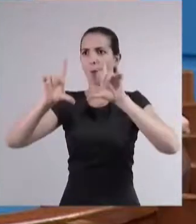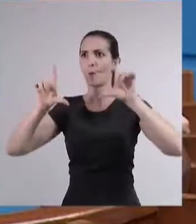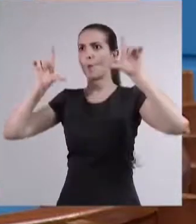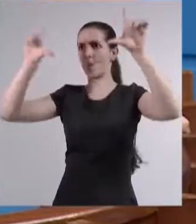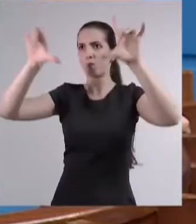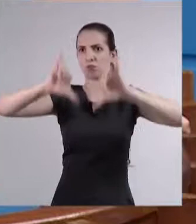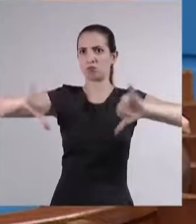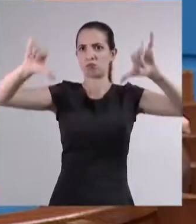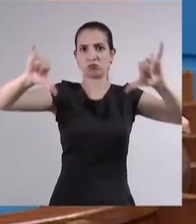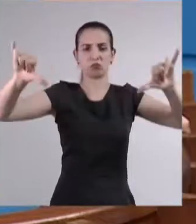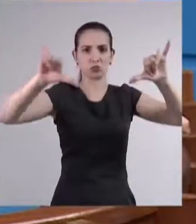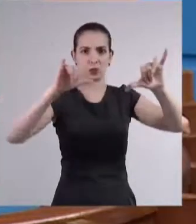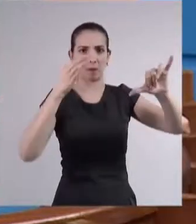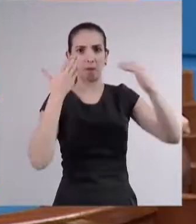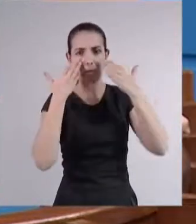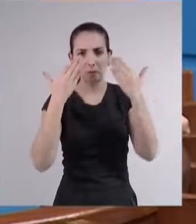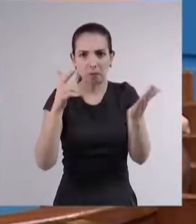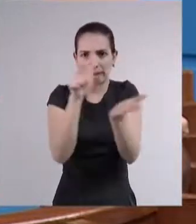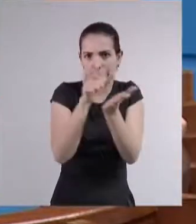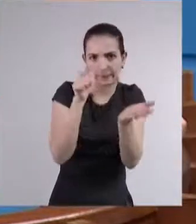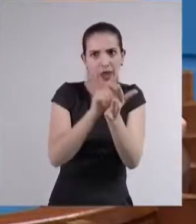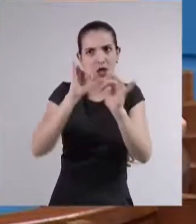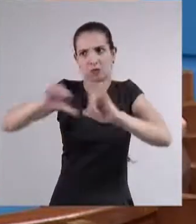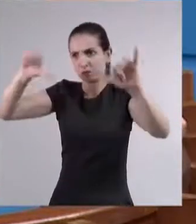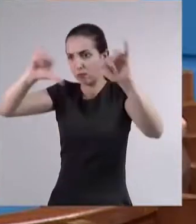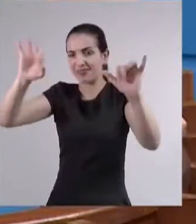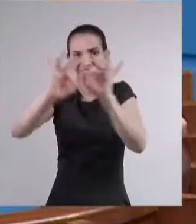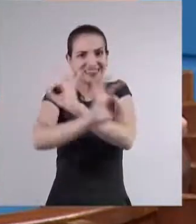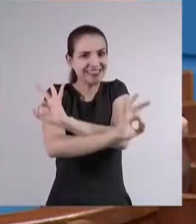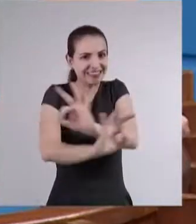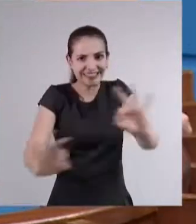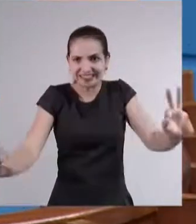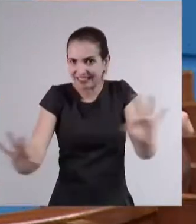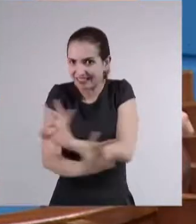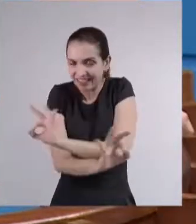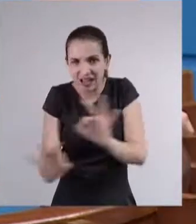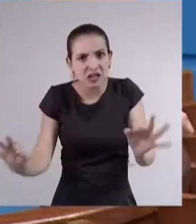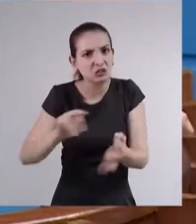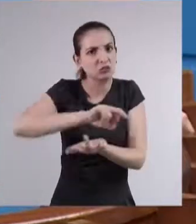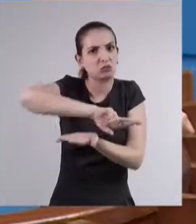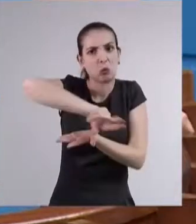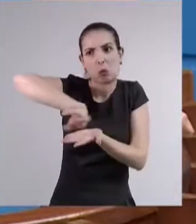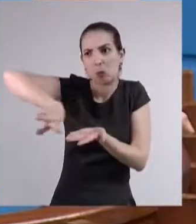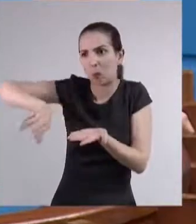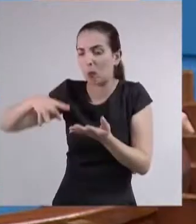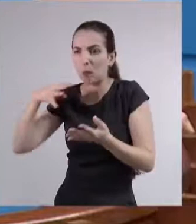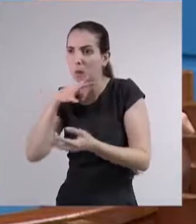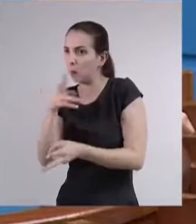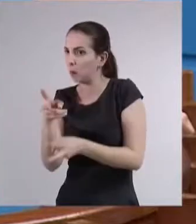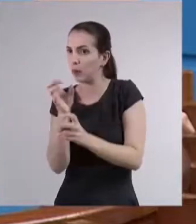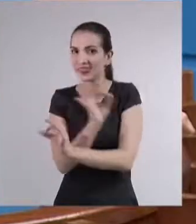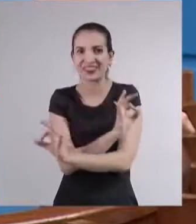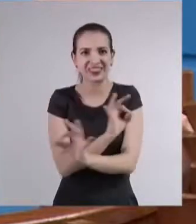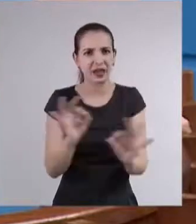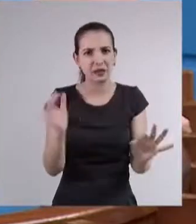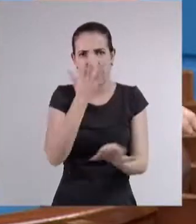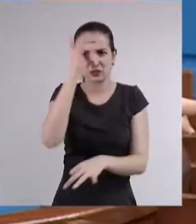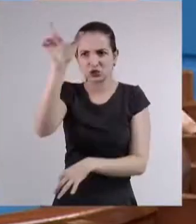sendo divulgado em panfletos, em material de campanha. Pessoas até